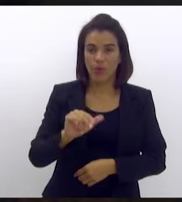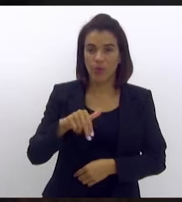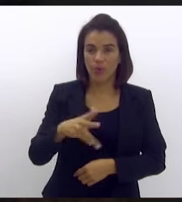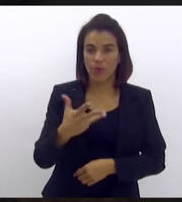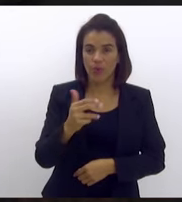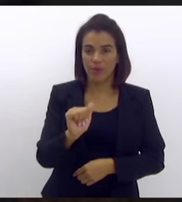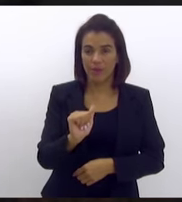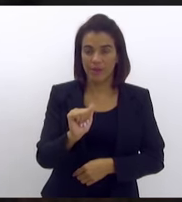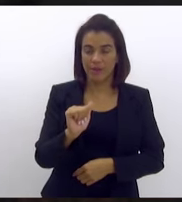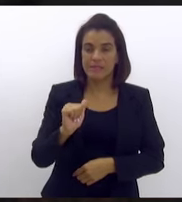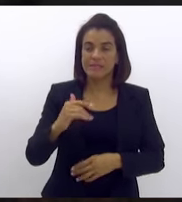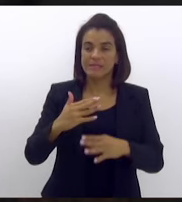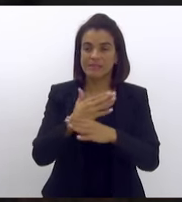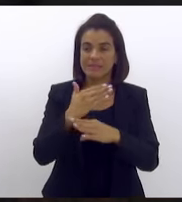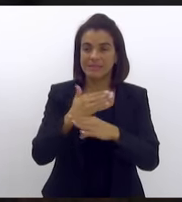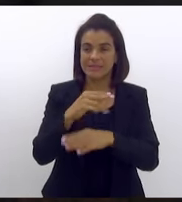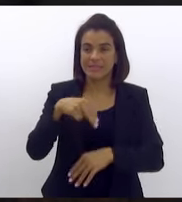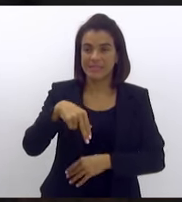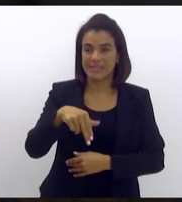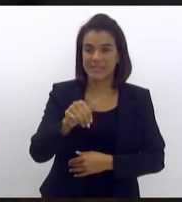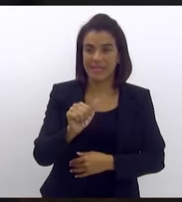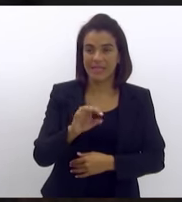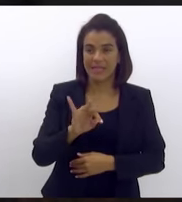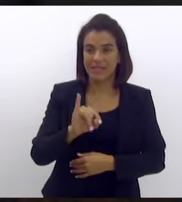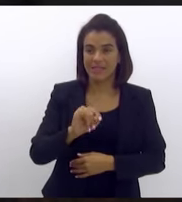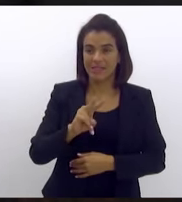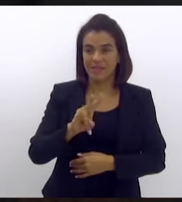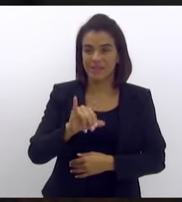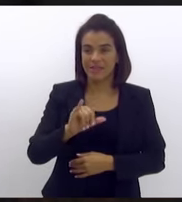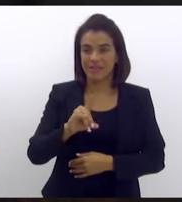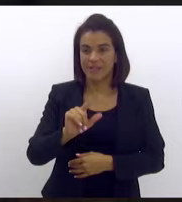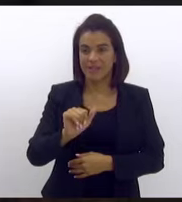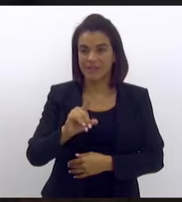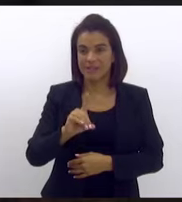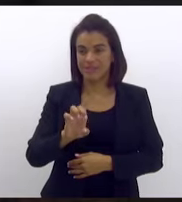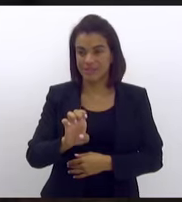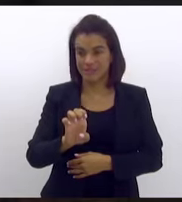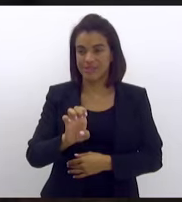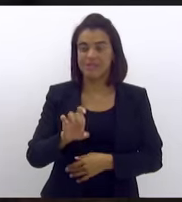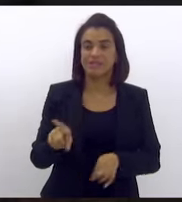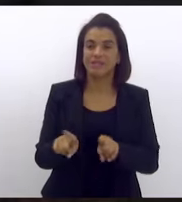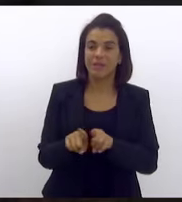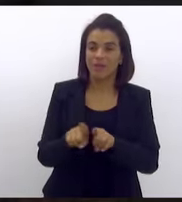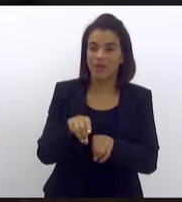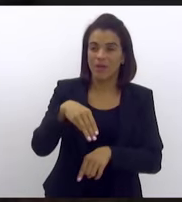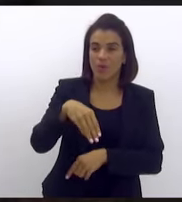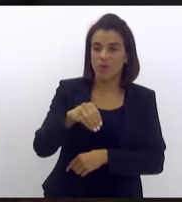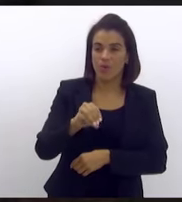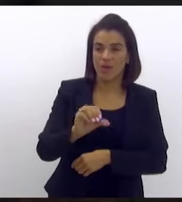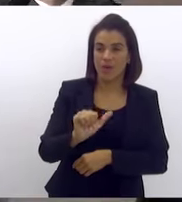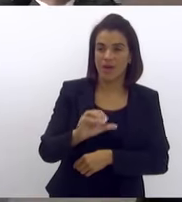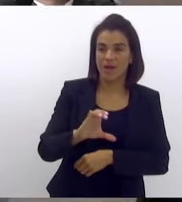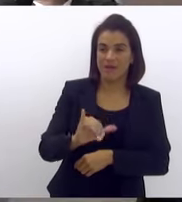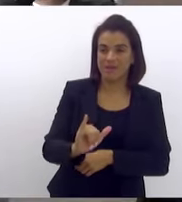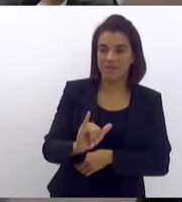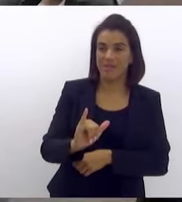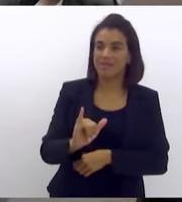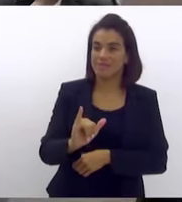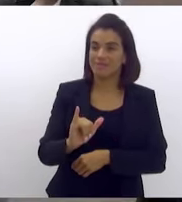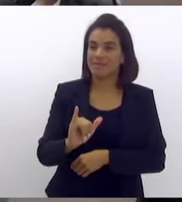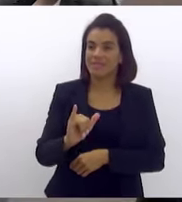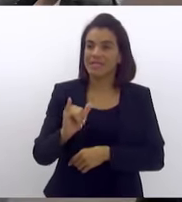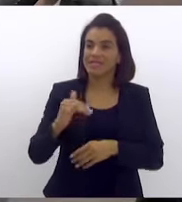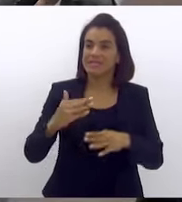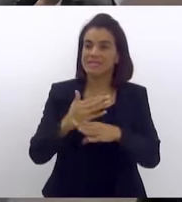de Natividade. Estou vendo sentadinho também, meu querido irmão Xambão, Moacir, todo mundo ali, Bom Jesus em peso,